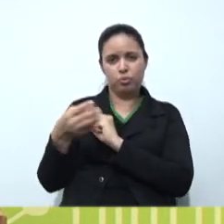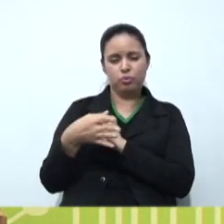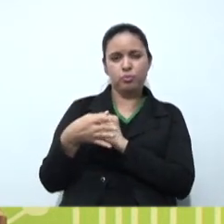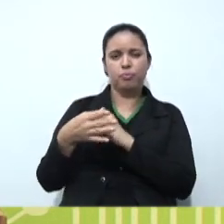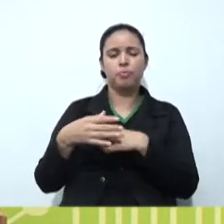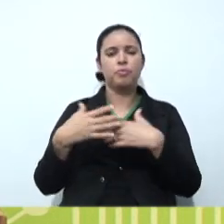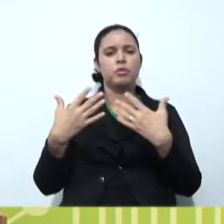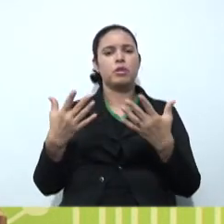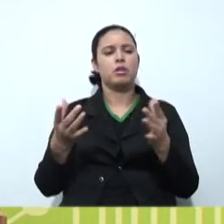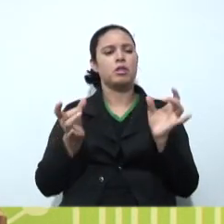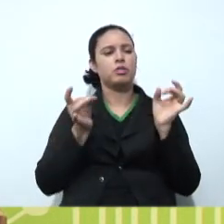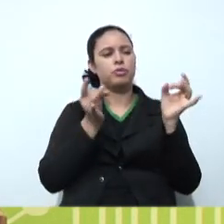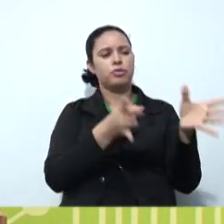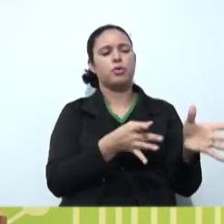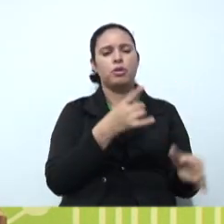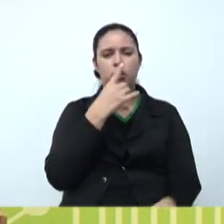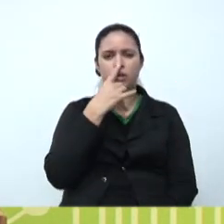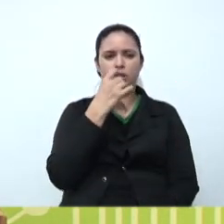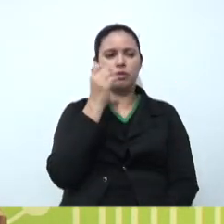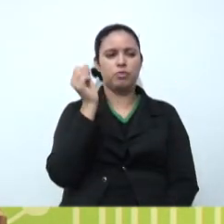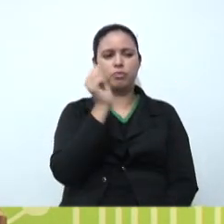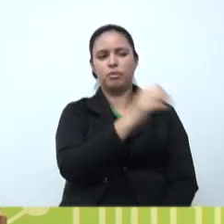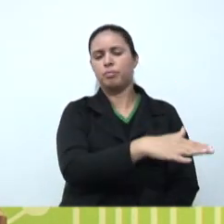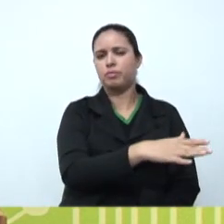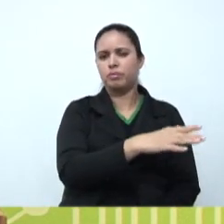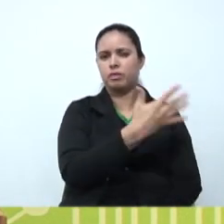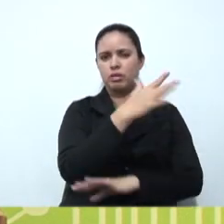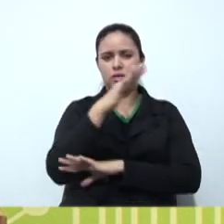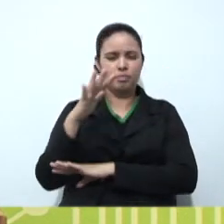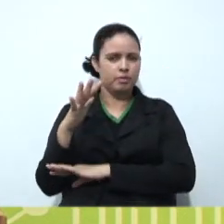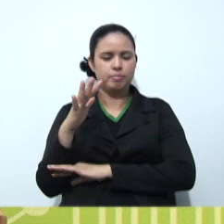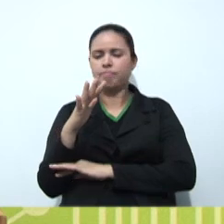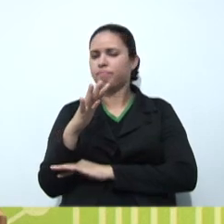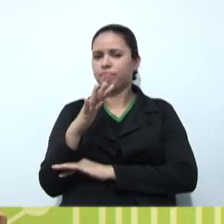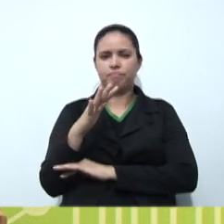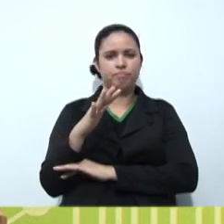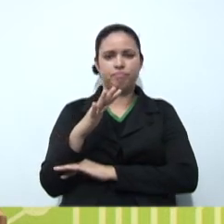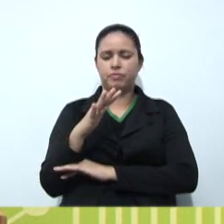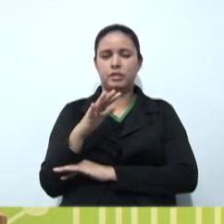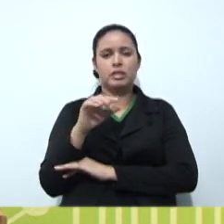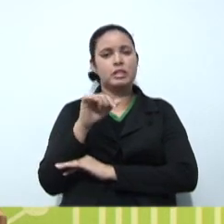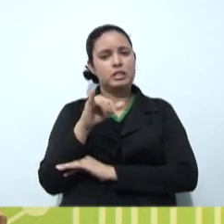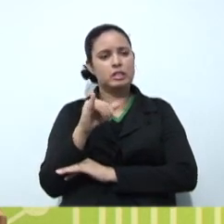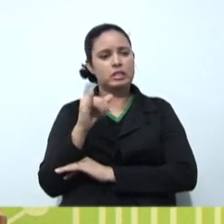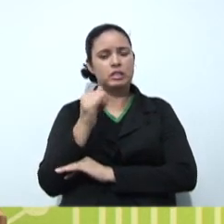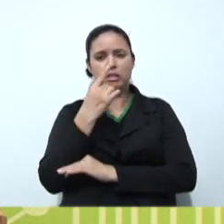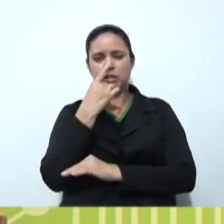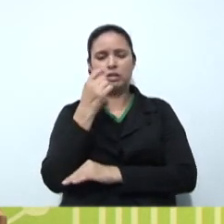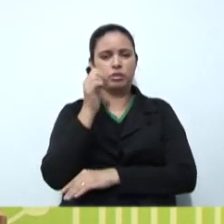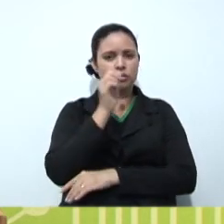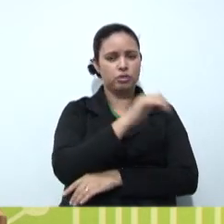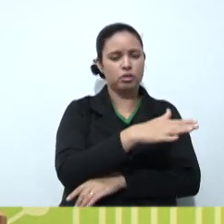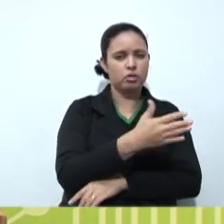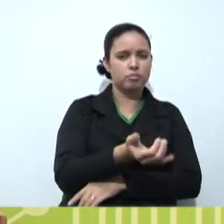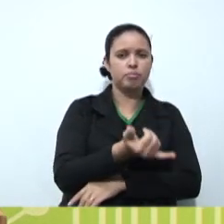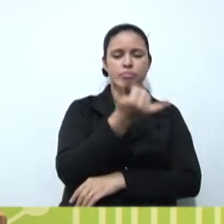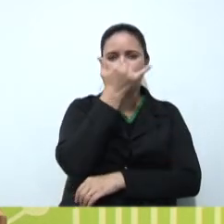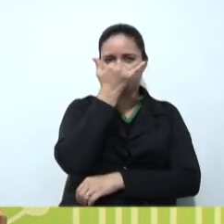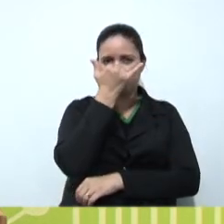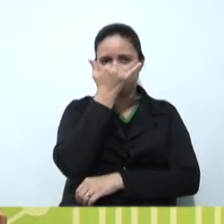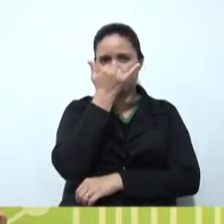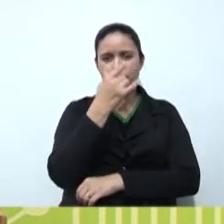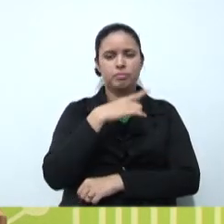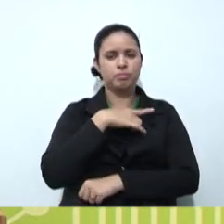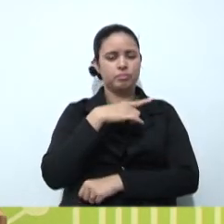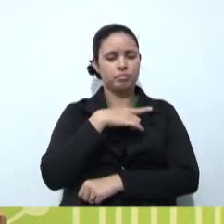é simplesmente descartado na natureza para simplesmente causar prejuízos ainda maiores, porque o produto que está lá dentro causa um prejuízo